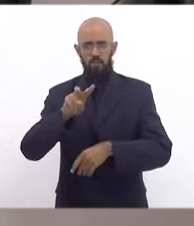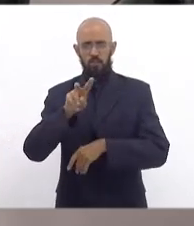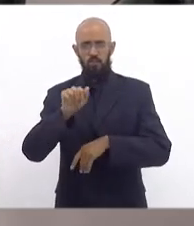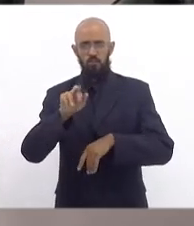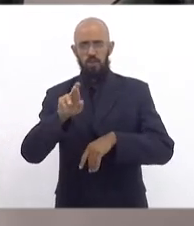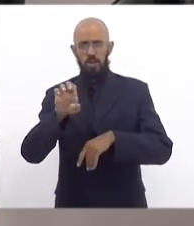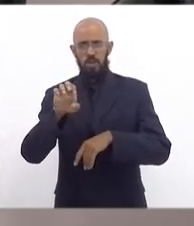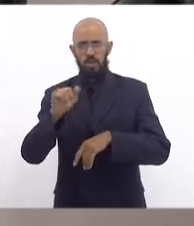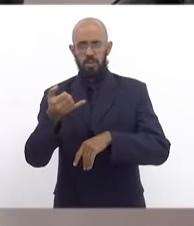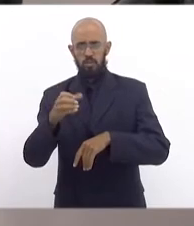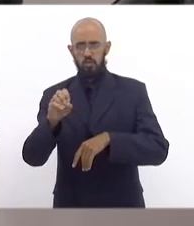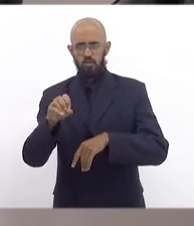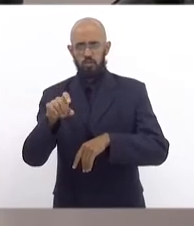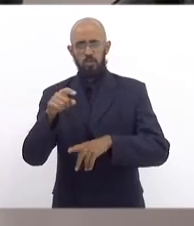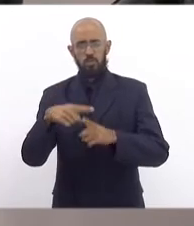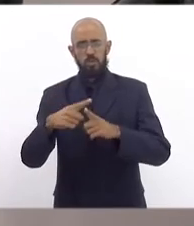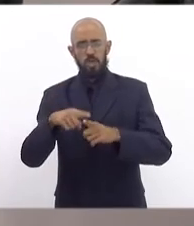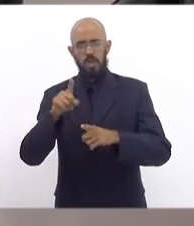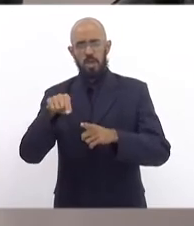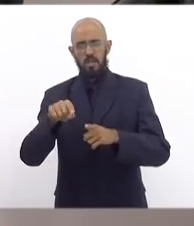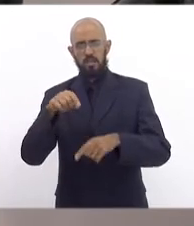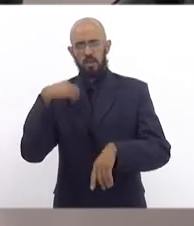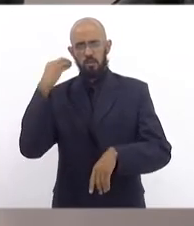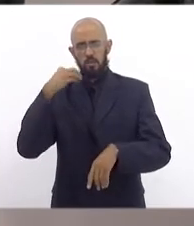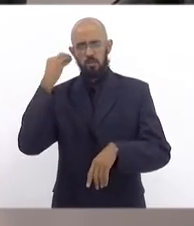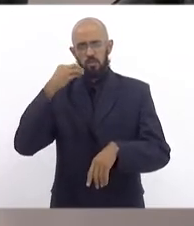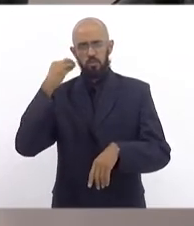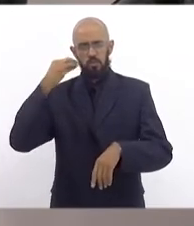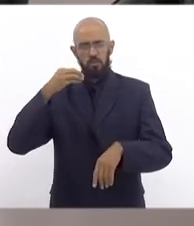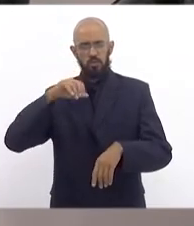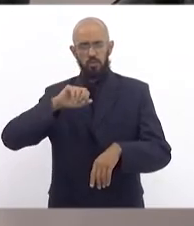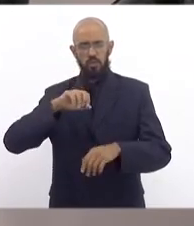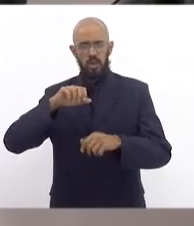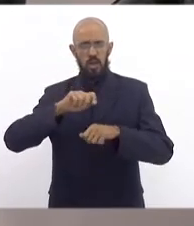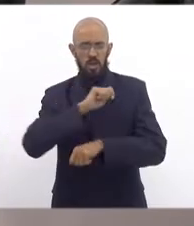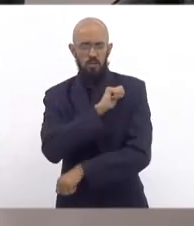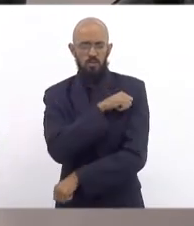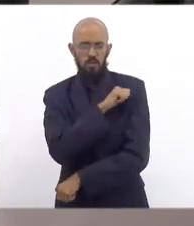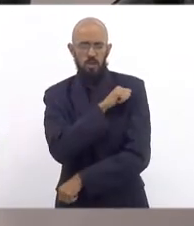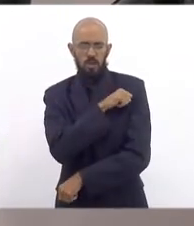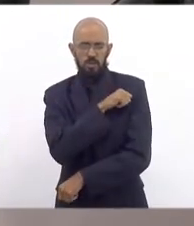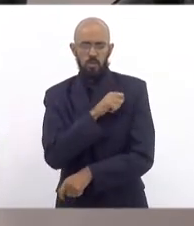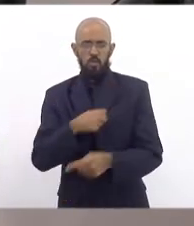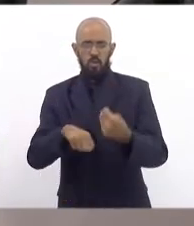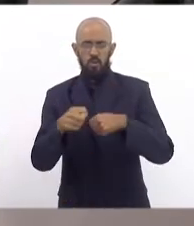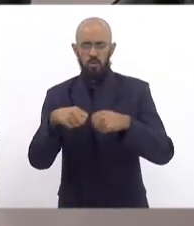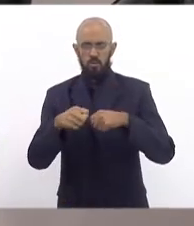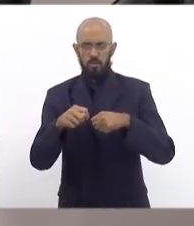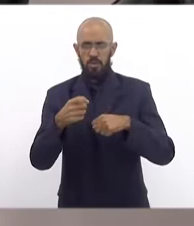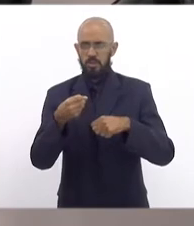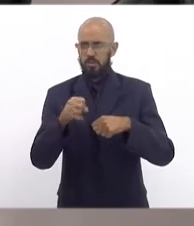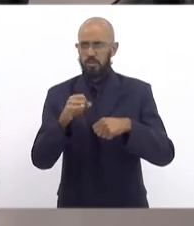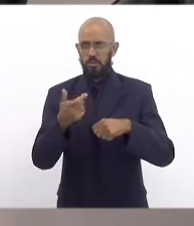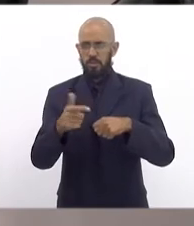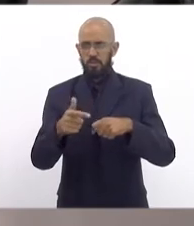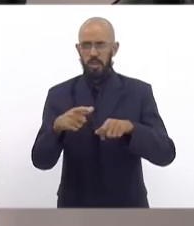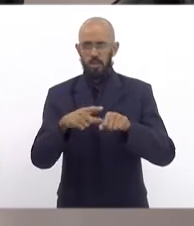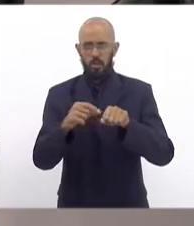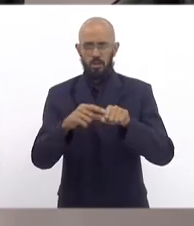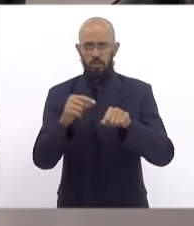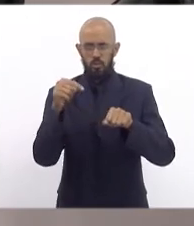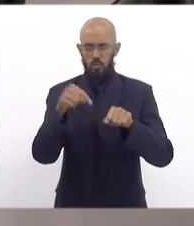mote da recuperação Econômica Porque sem este artigo tudo mais